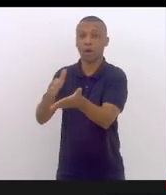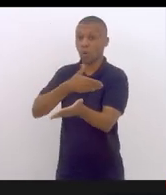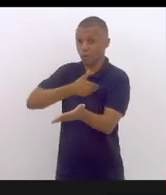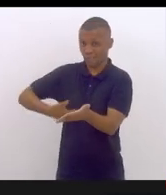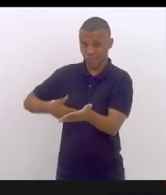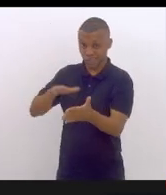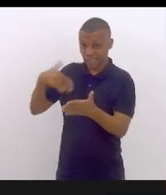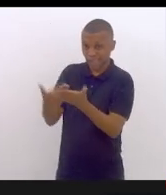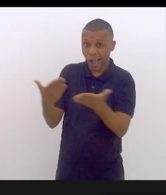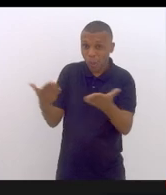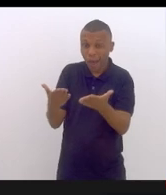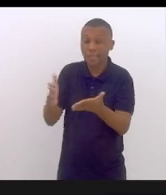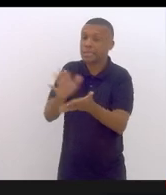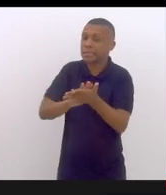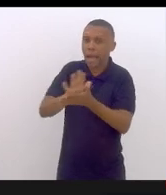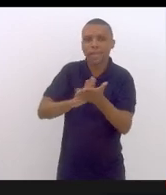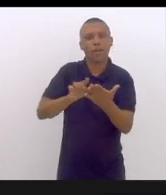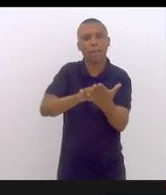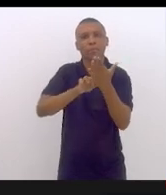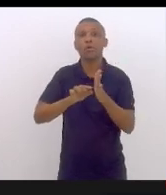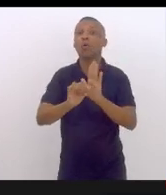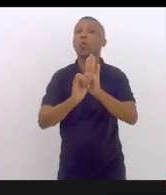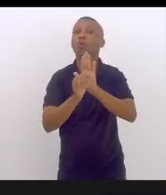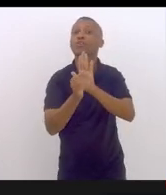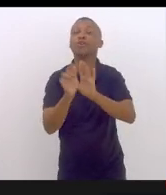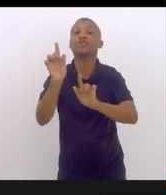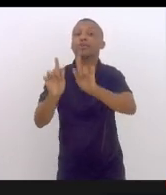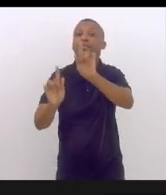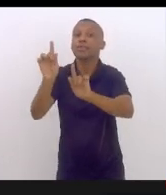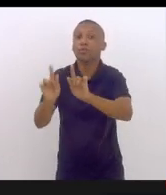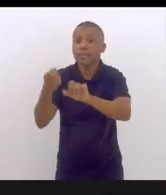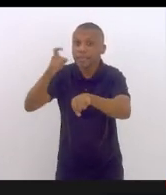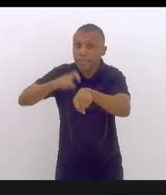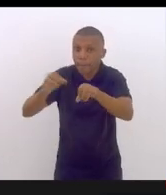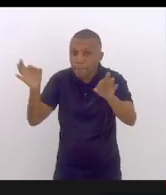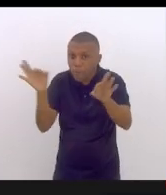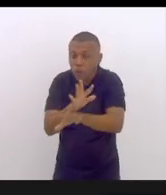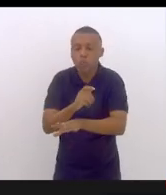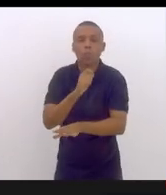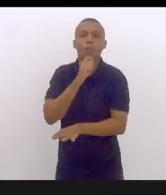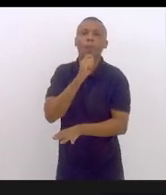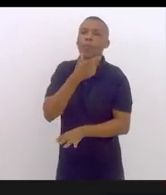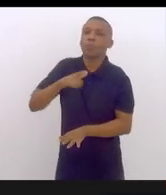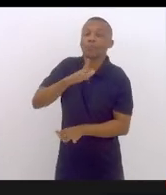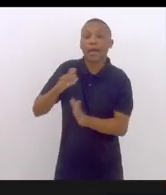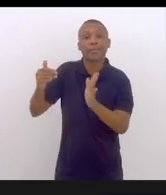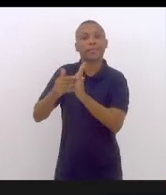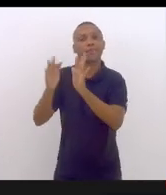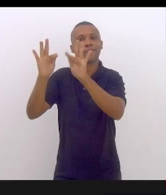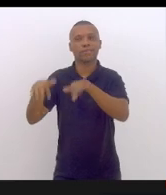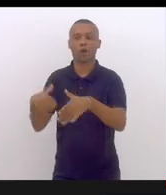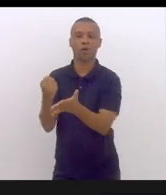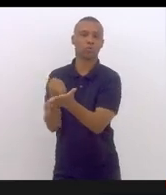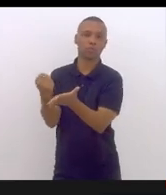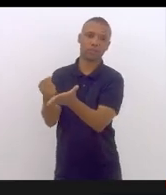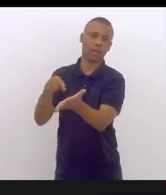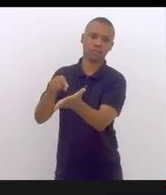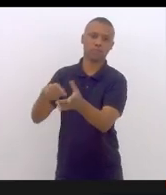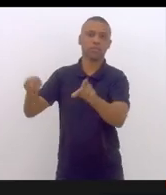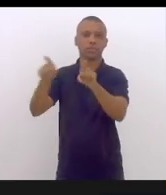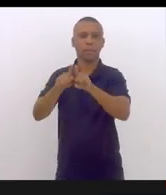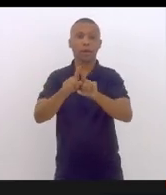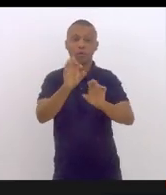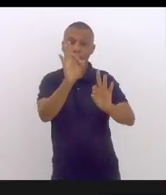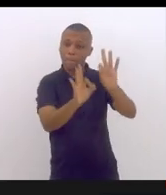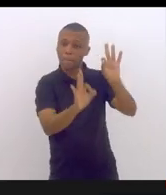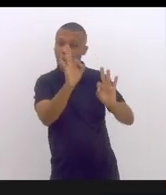ou edital de licitação que não vai ficar pronto a tempo né do término do contrato como ainda não apresentou um plano